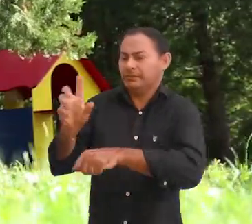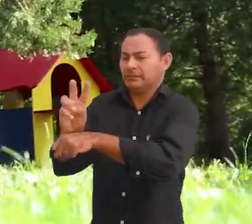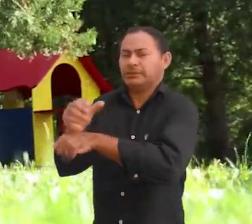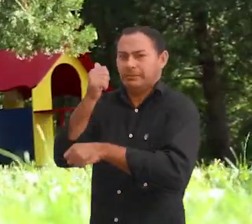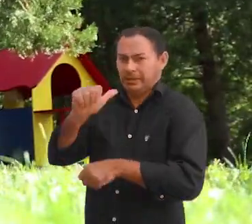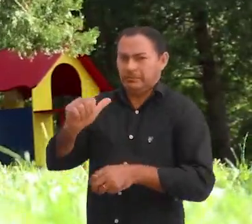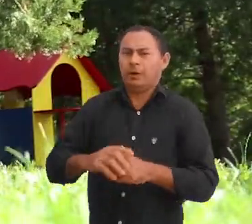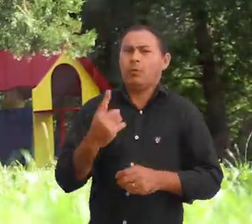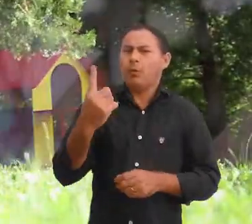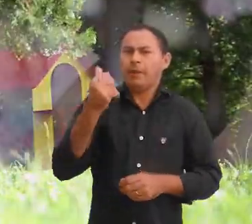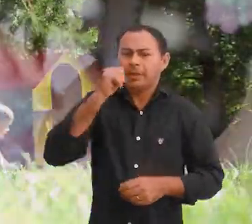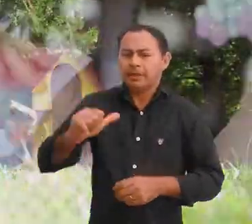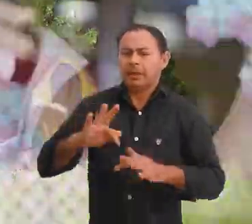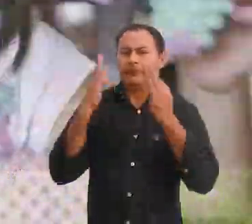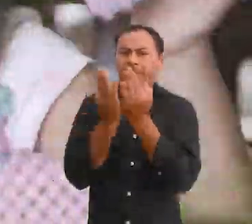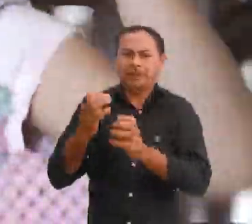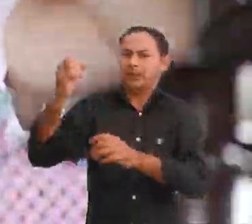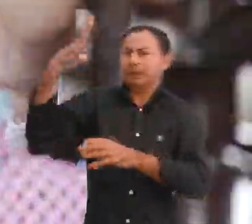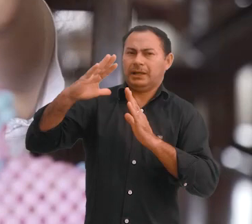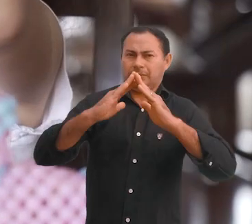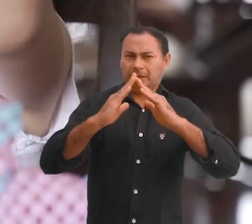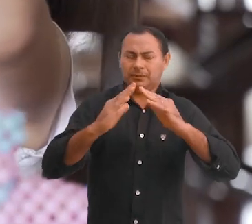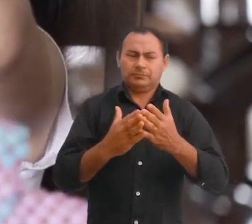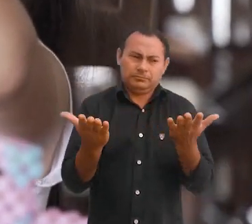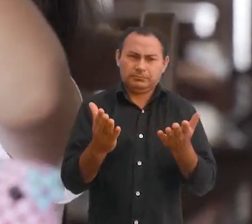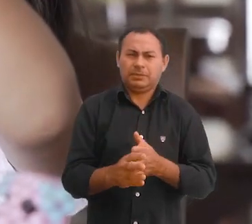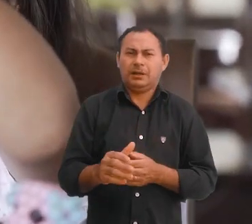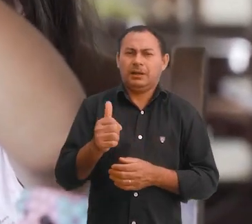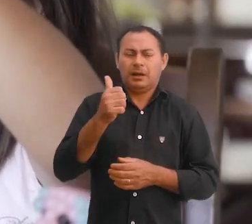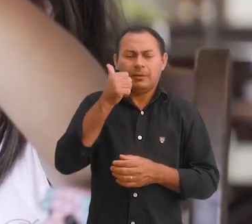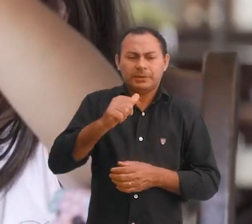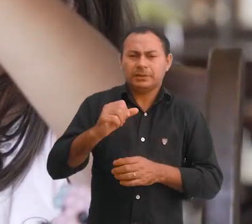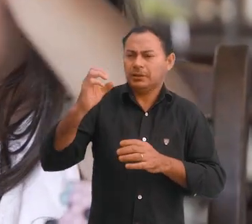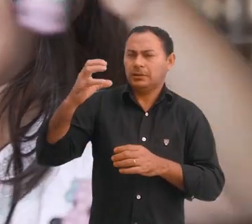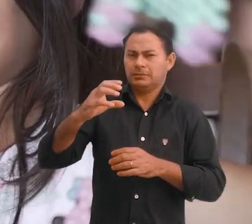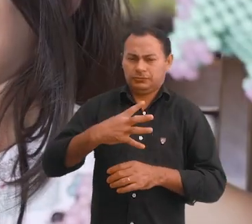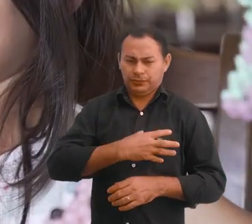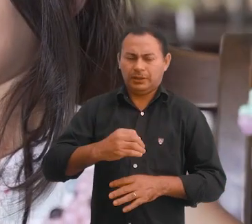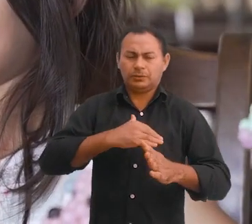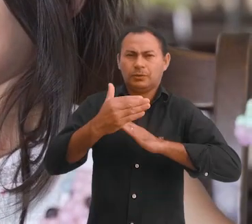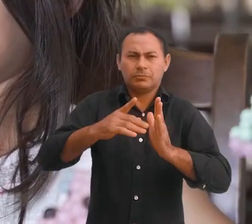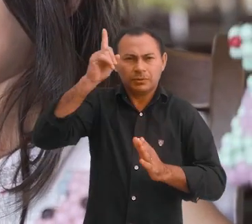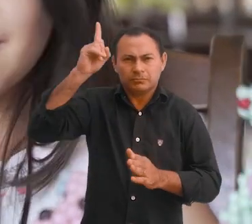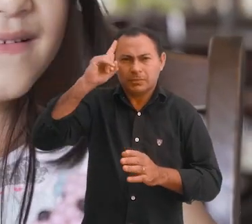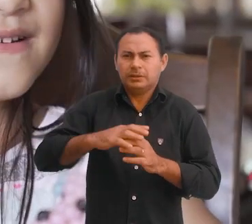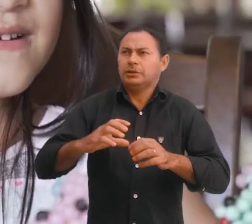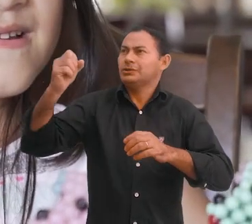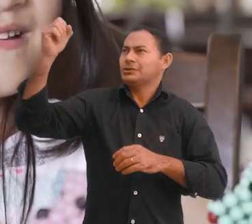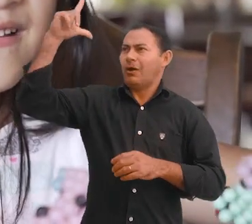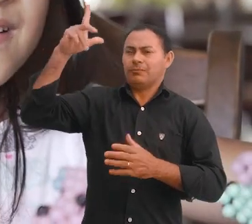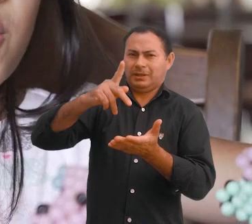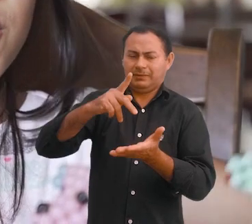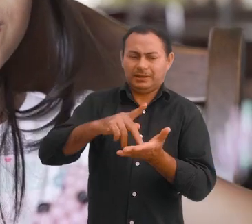de criar meninas. Uma menininha na família ilumina toda a casa. Como ela, é como se todos os dias fossem